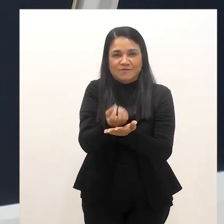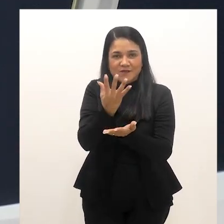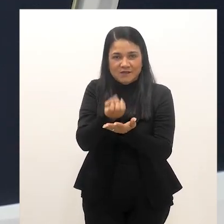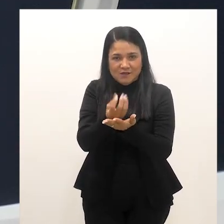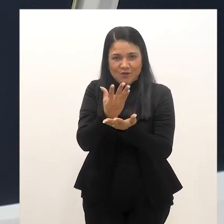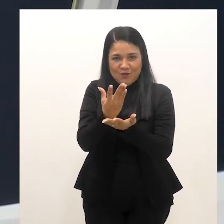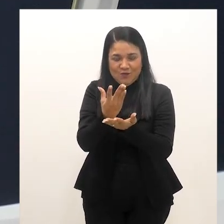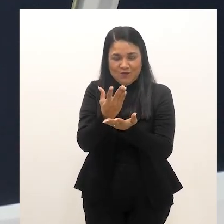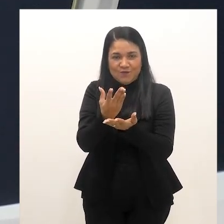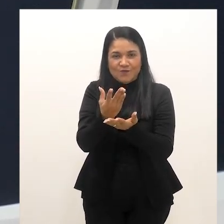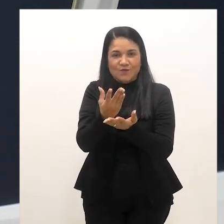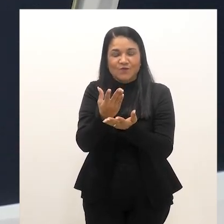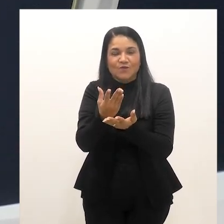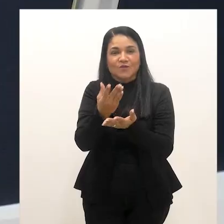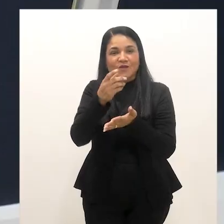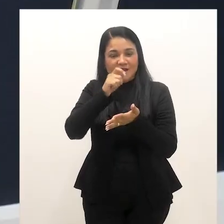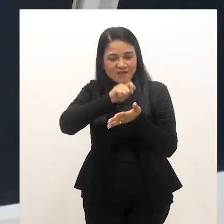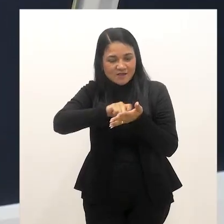ficção que ele está escrevendo.